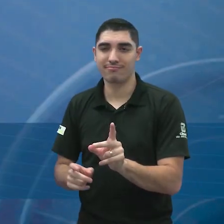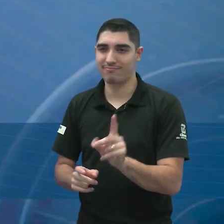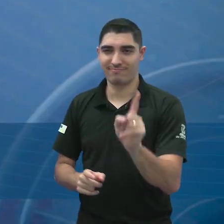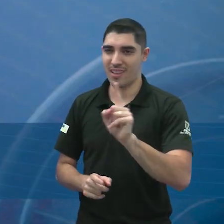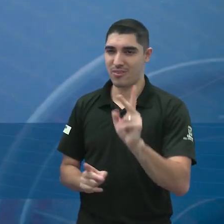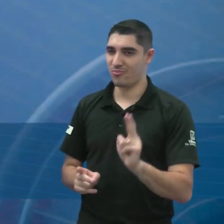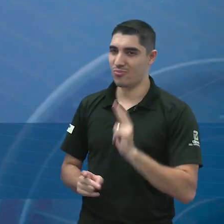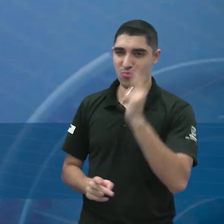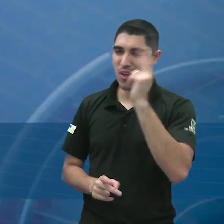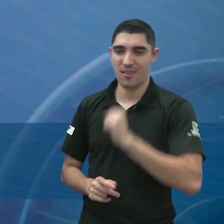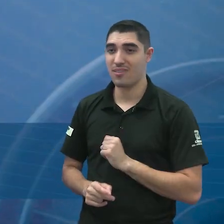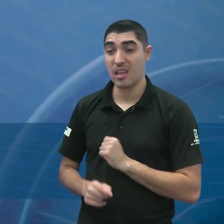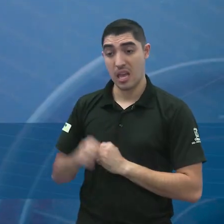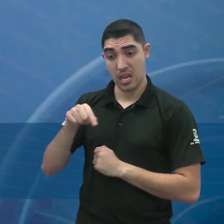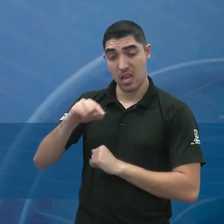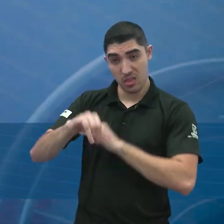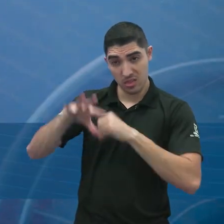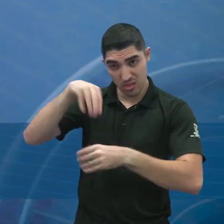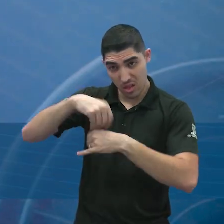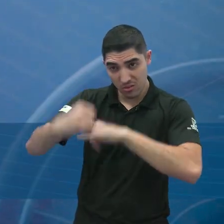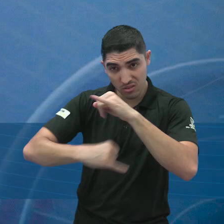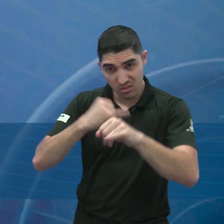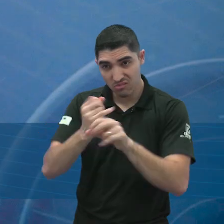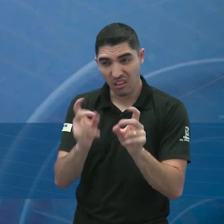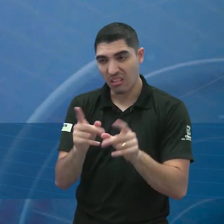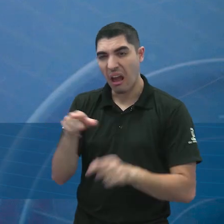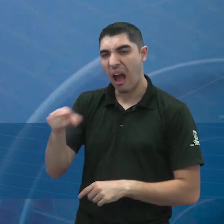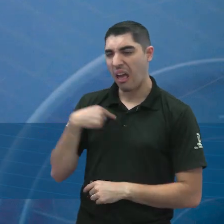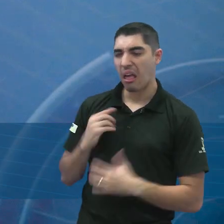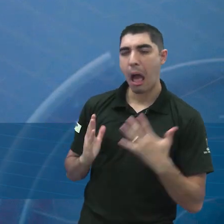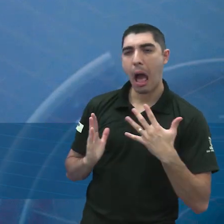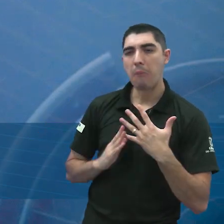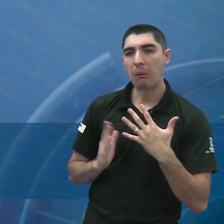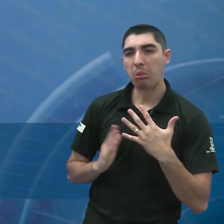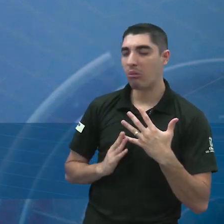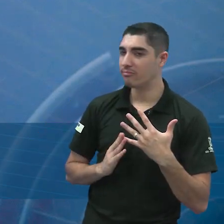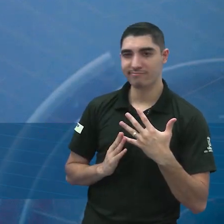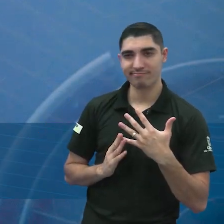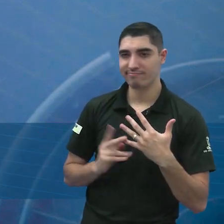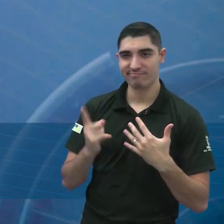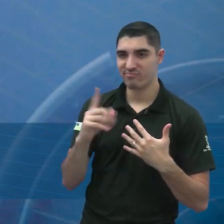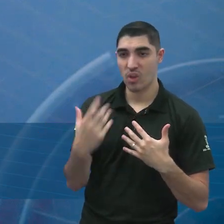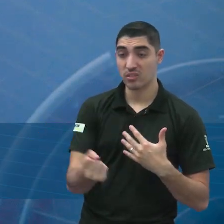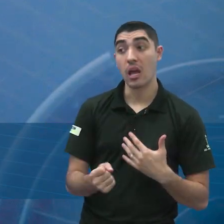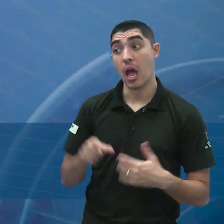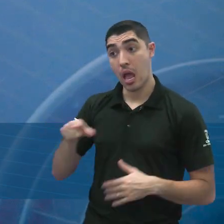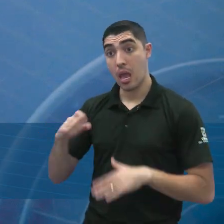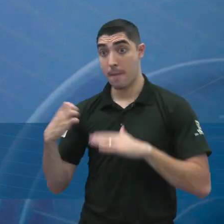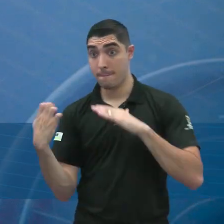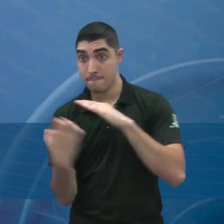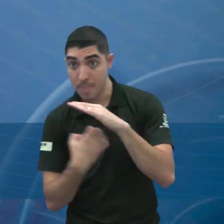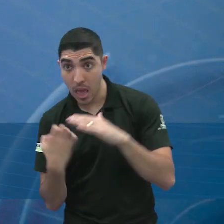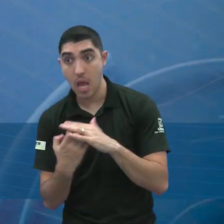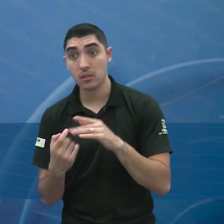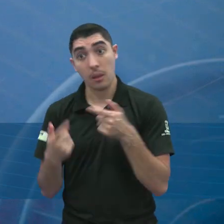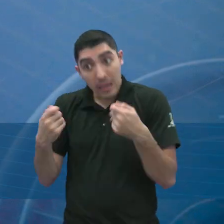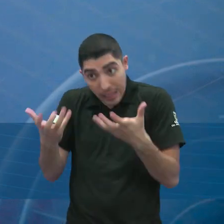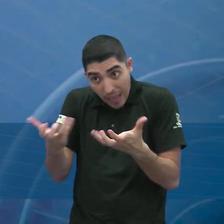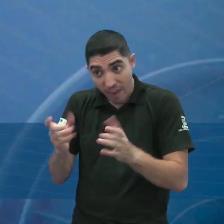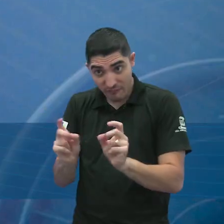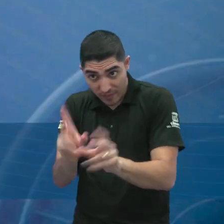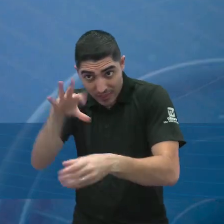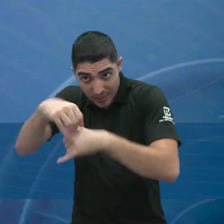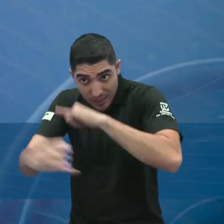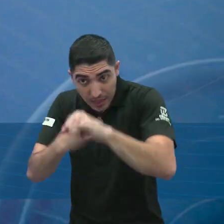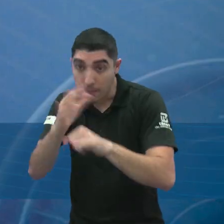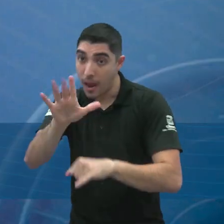não dá muito certo. Porque o e-commerce não tem muito espaço para o amadorismo. Então, as empresas e os empresários que quiserem entrar nesse mercado têm que